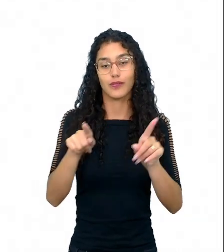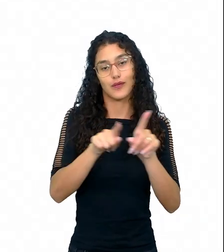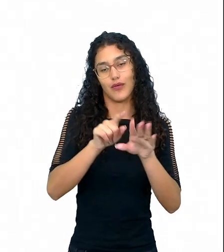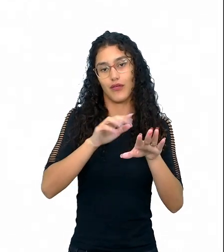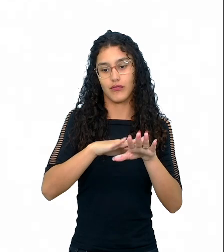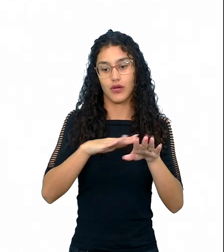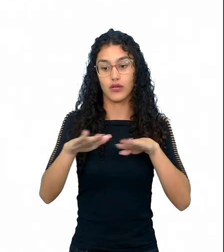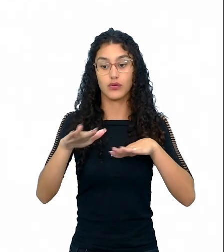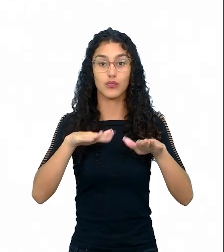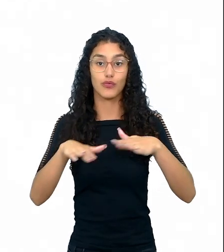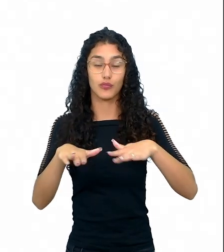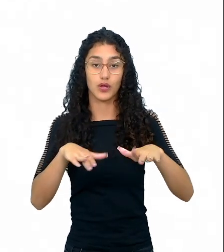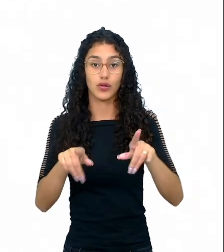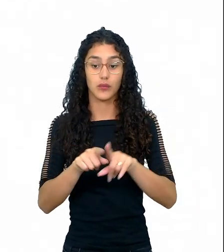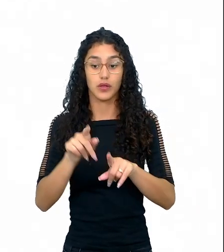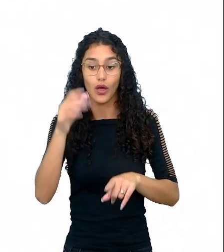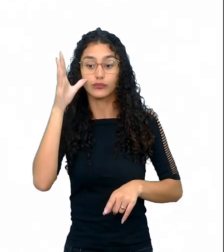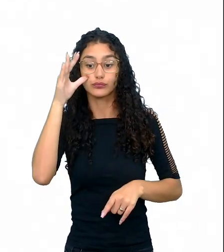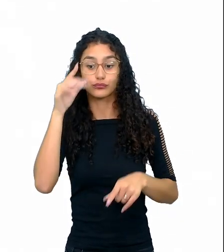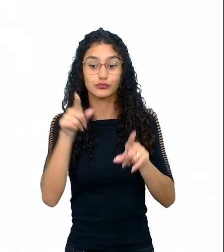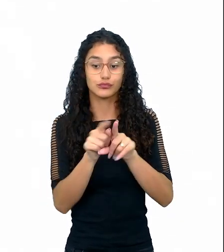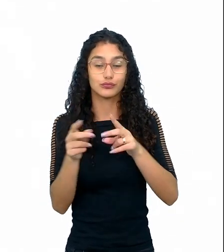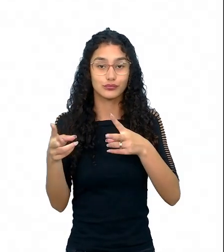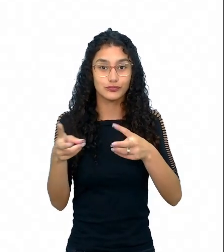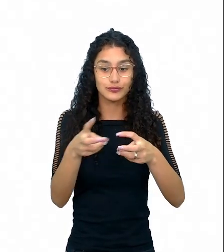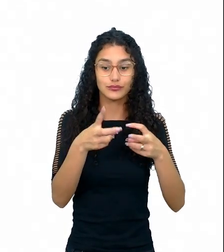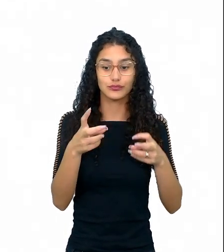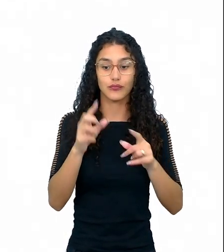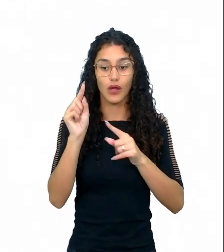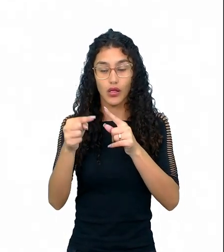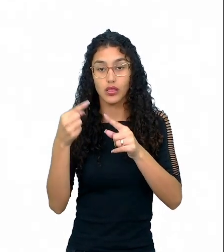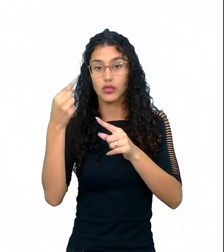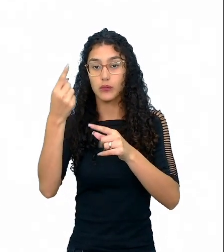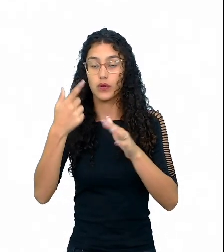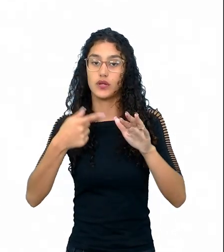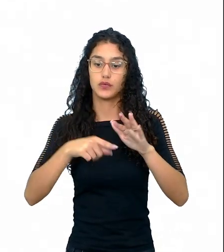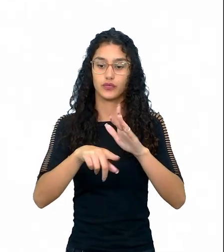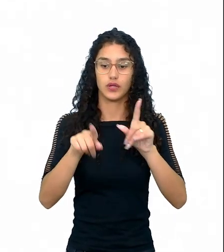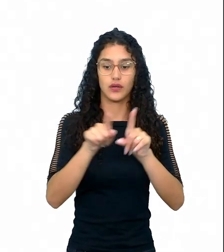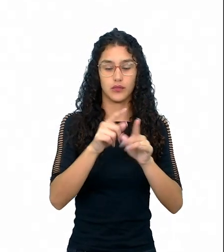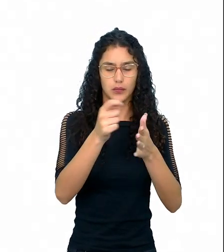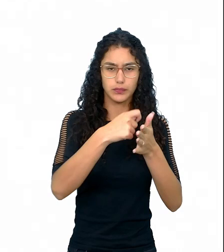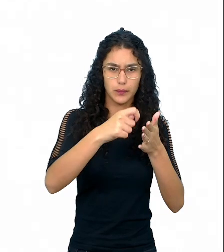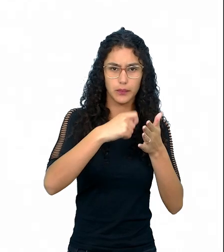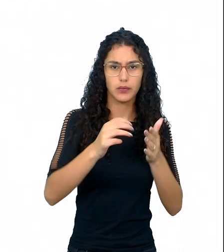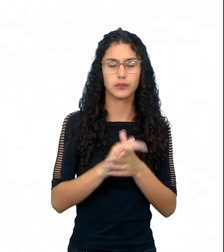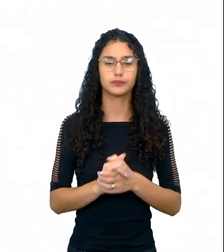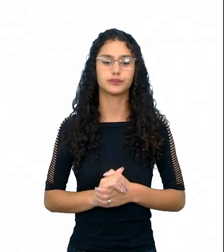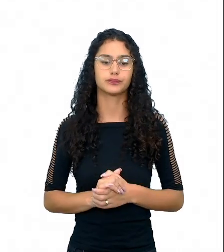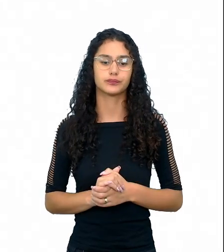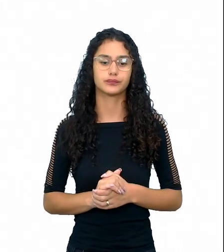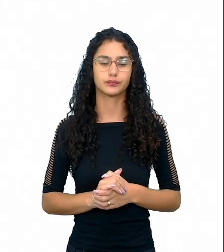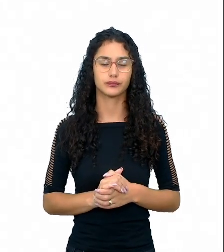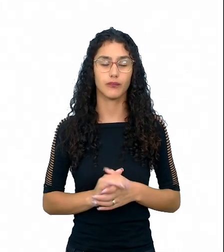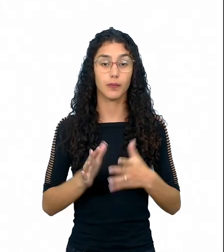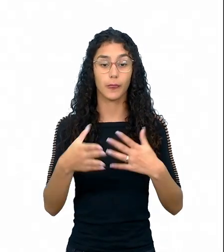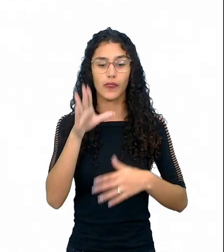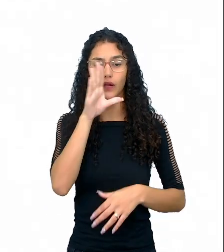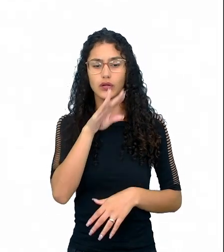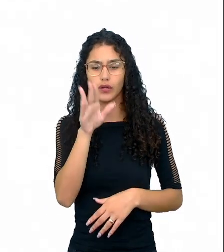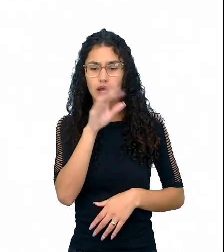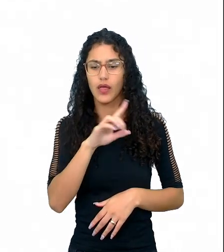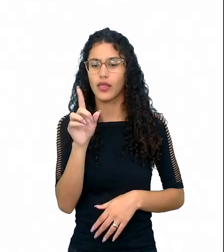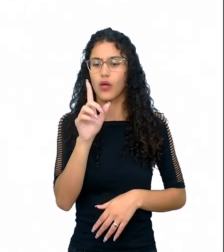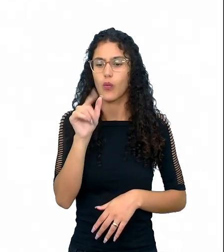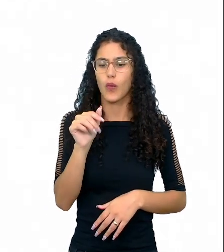esse movimento, isso que é interessante perceber, para depois se aprofundar na escrita. Então, para Marcuski, a oralidade